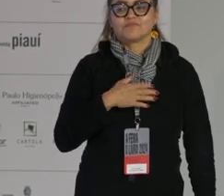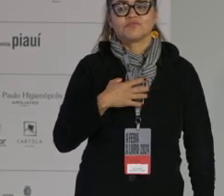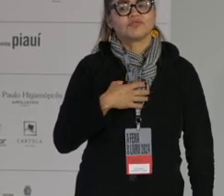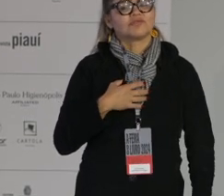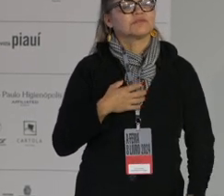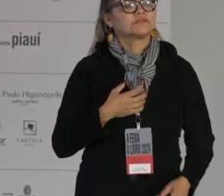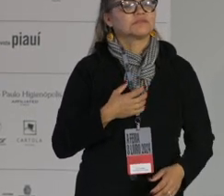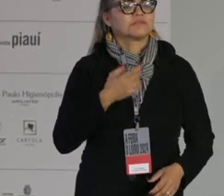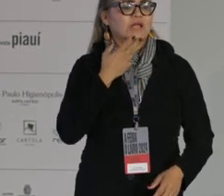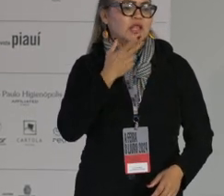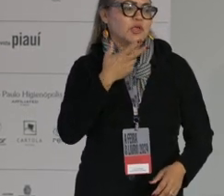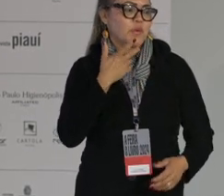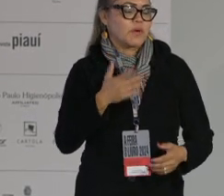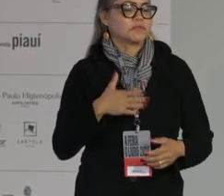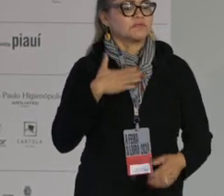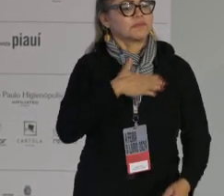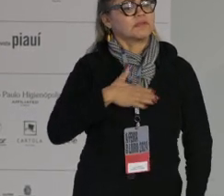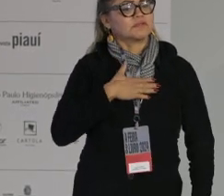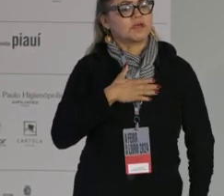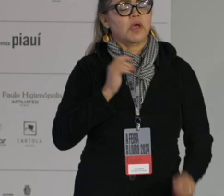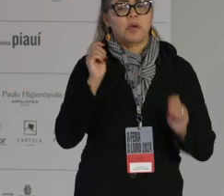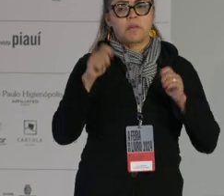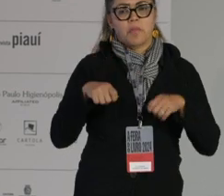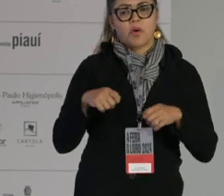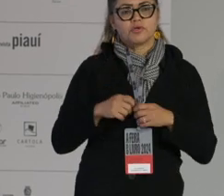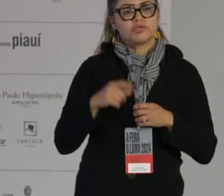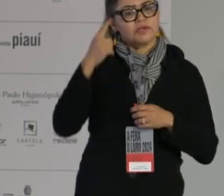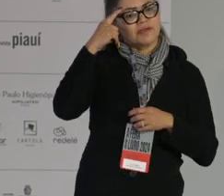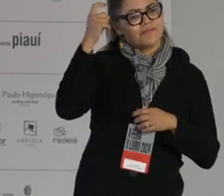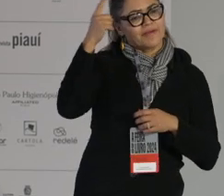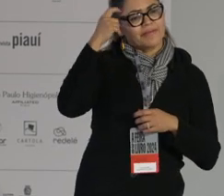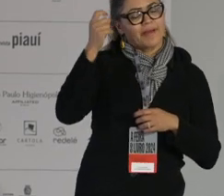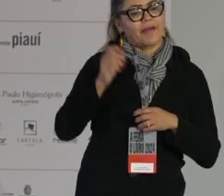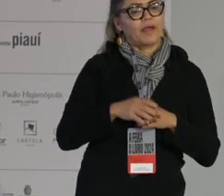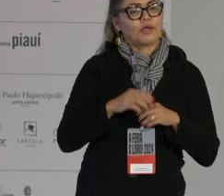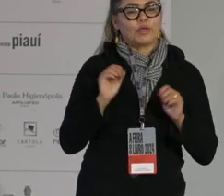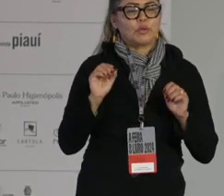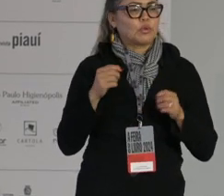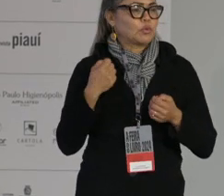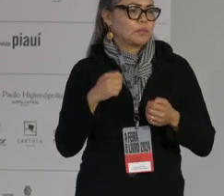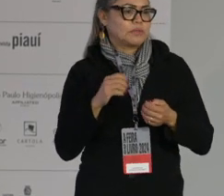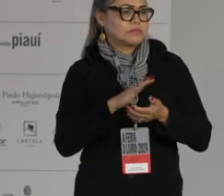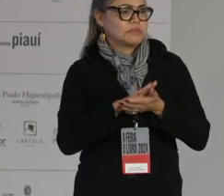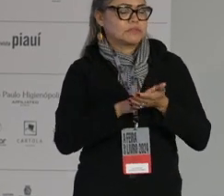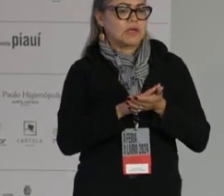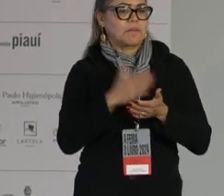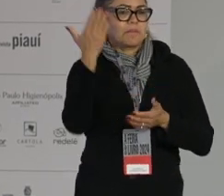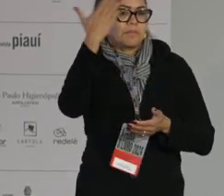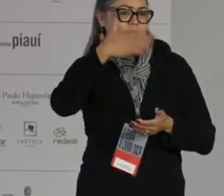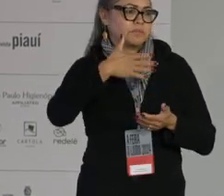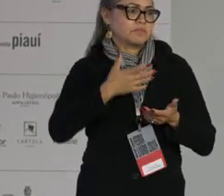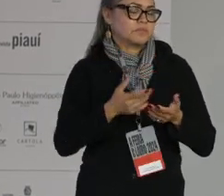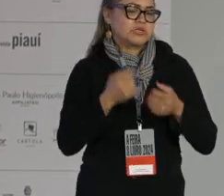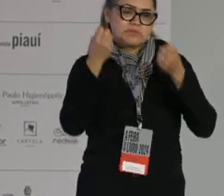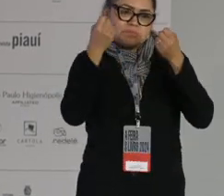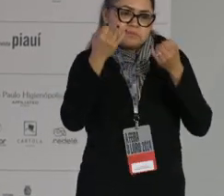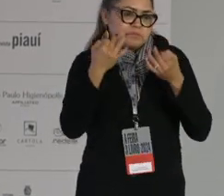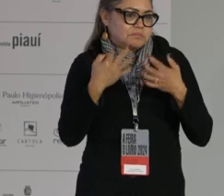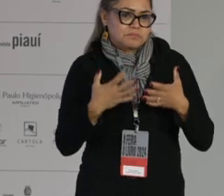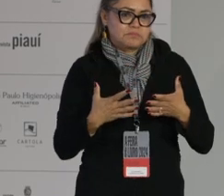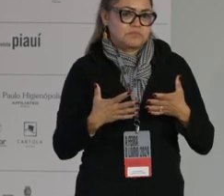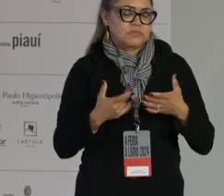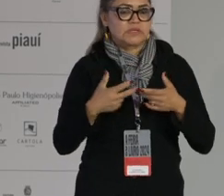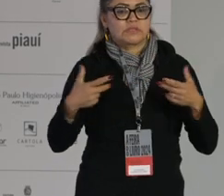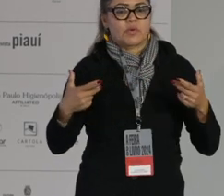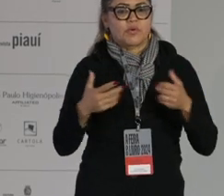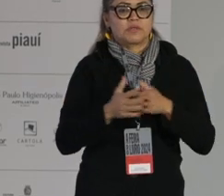é o prazer da língua. É meio esse prazer que eu falo. Você pode inventar, você não precisa provar. Talvez você não precise explicar. Essa coisa de